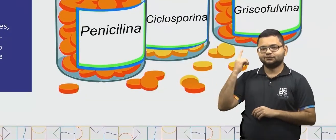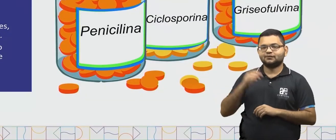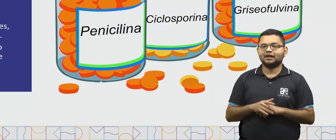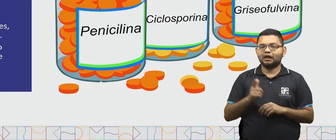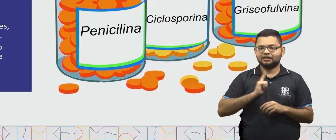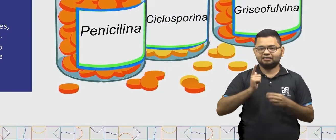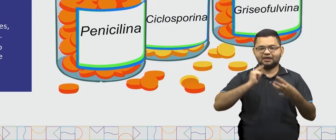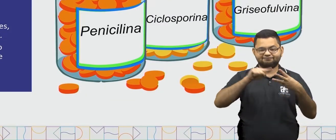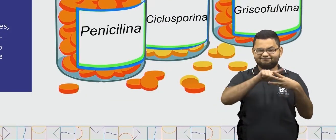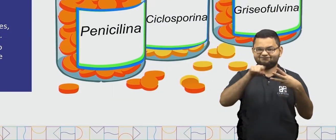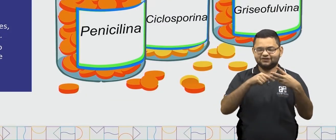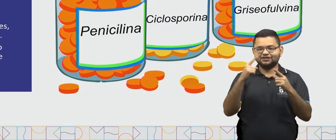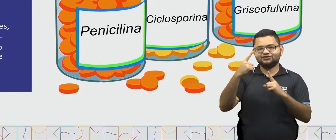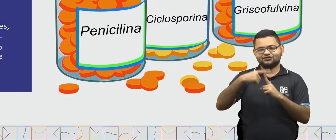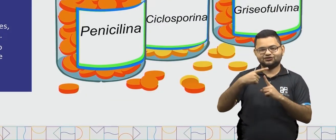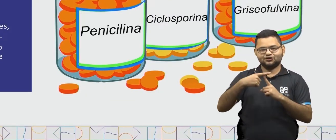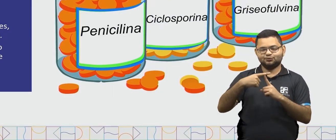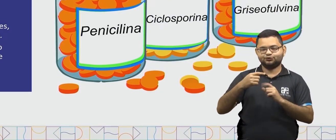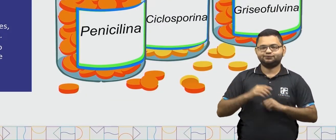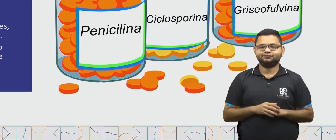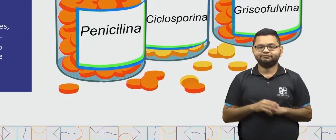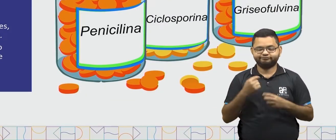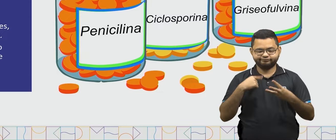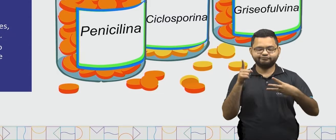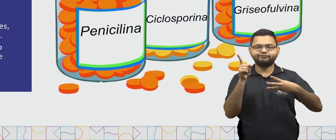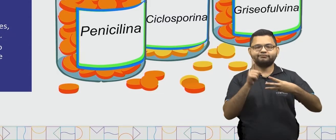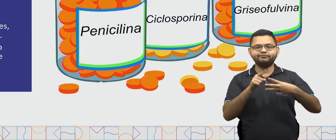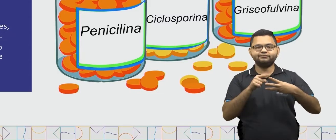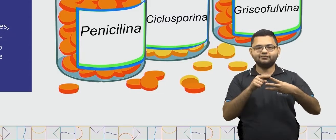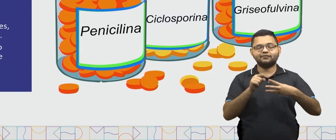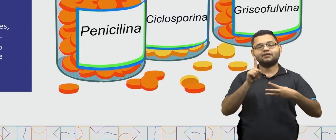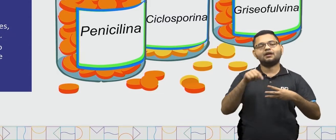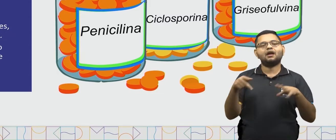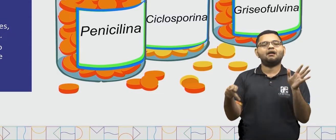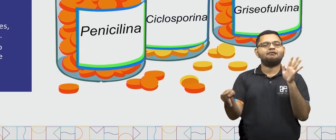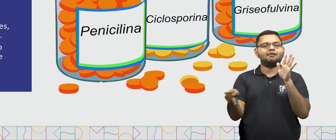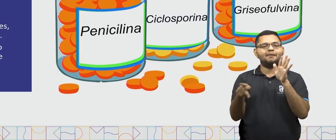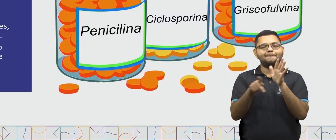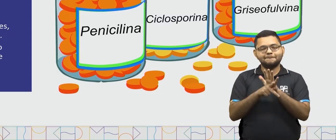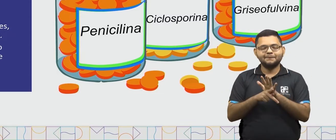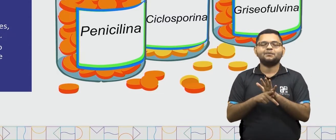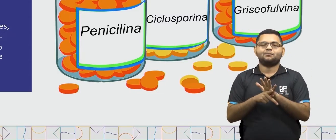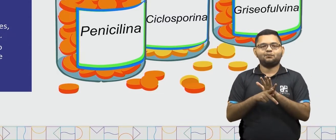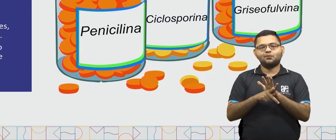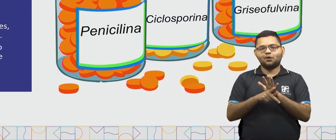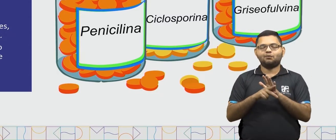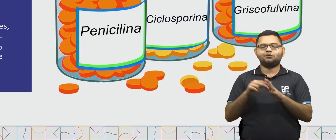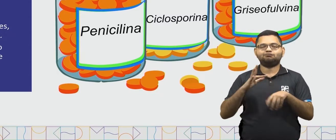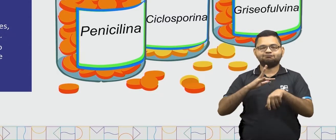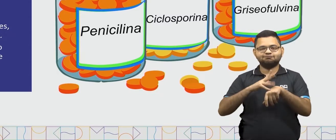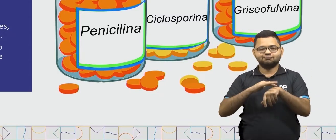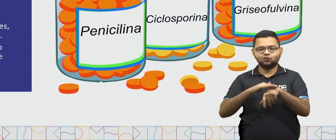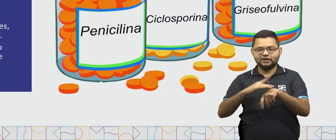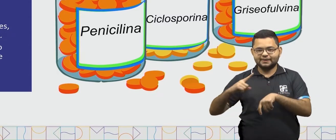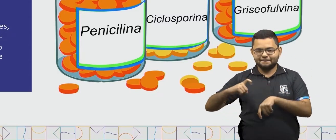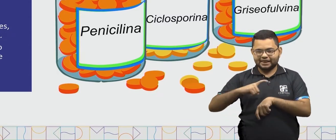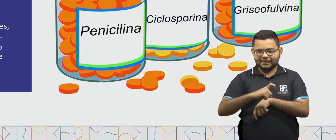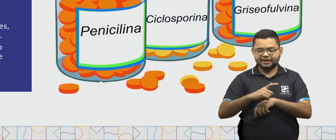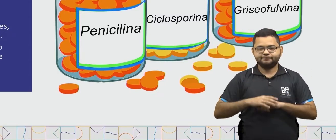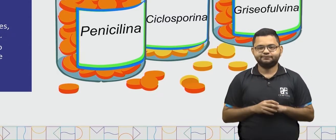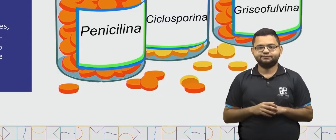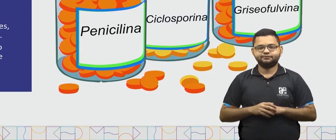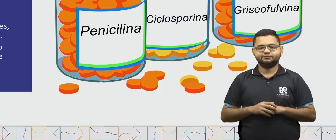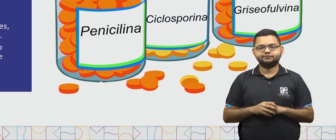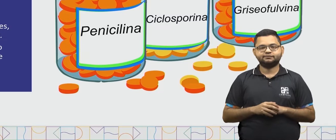Penicillium, por exemplo, pode produzir a penicilina, que é um antibiótico que combate infecções bacterianas. Os fungos podem